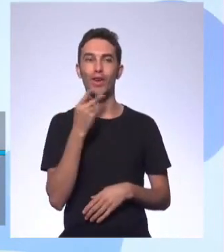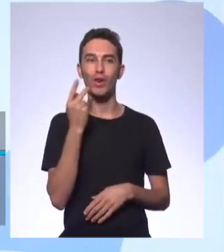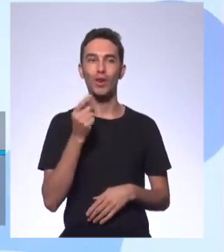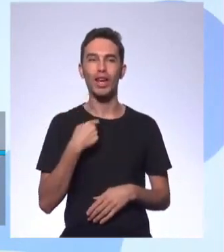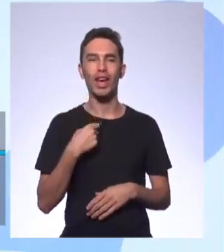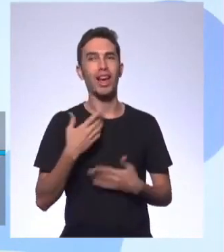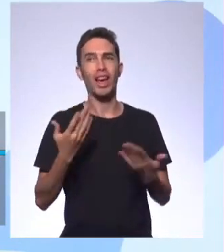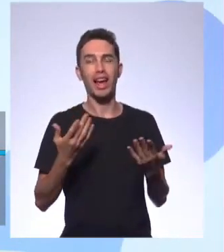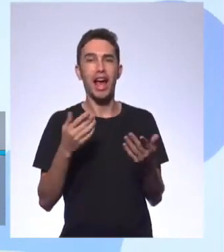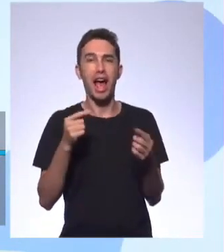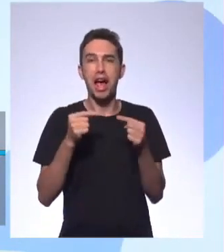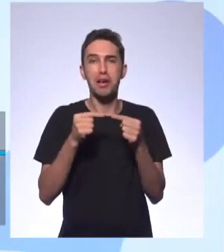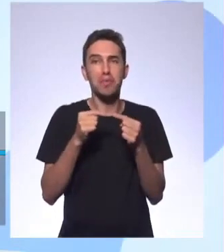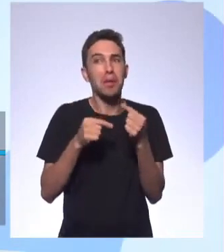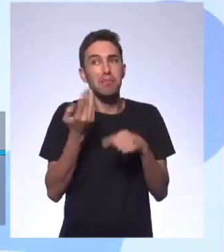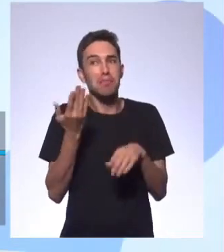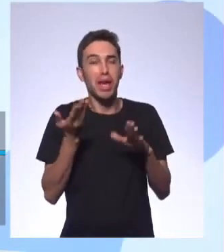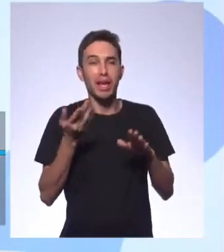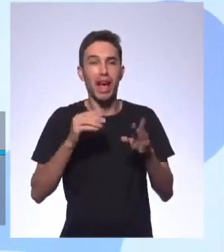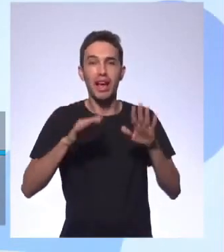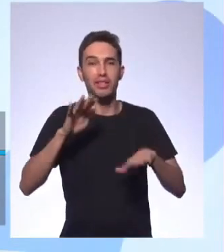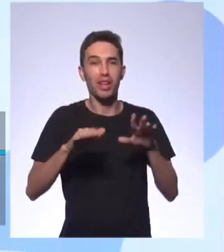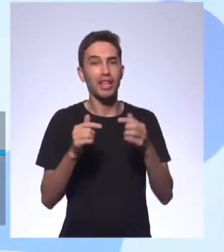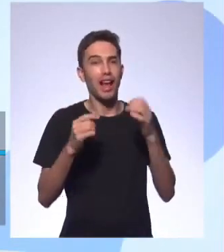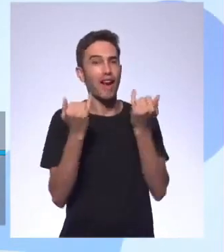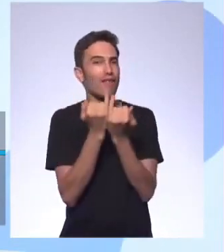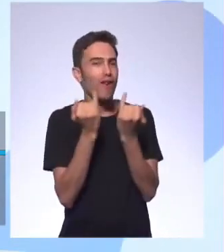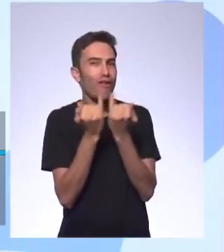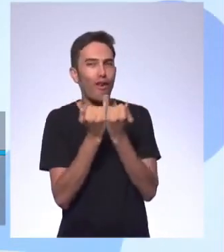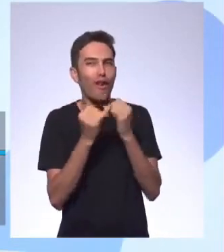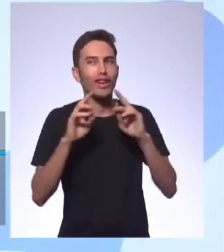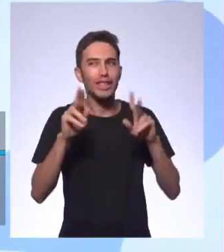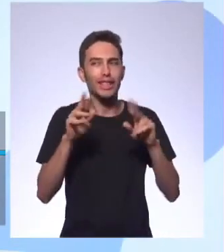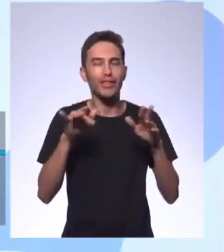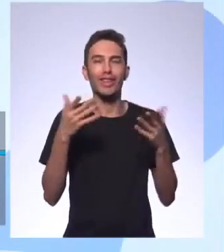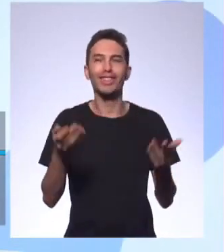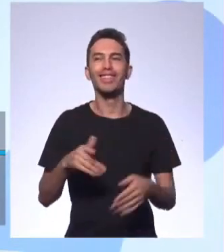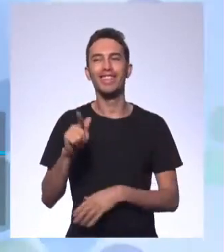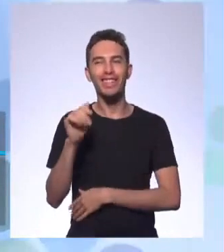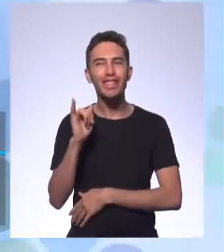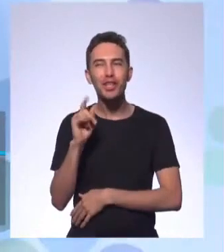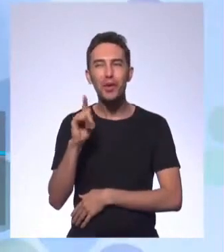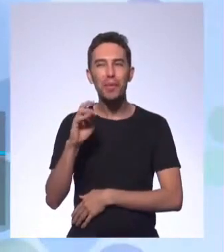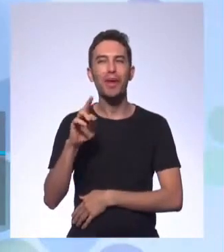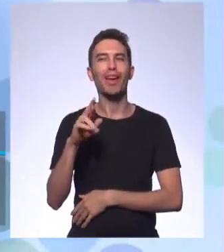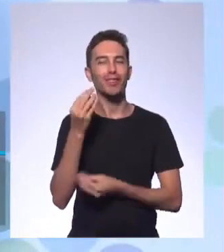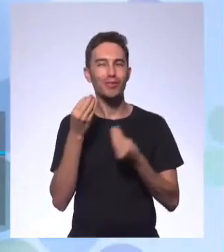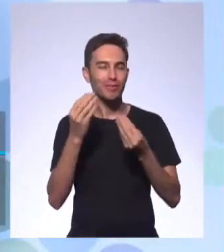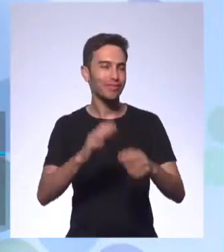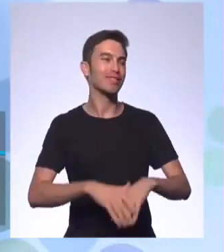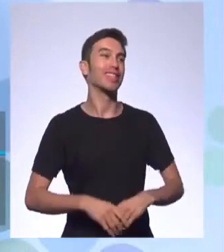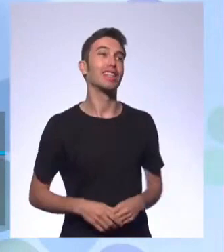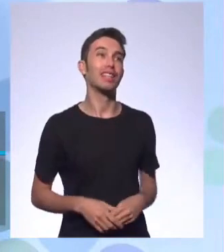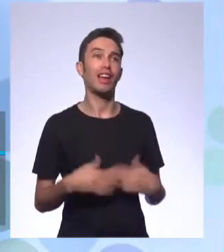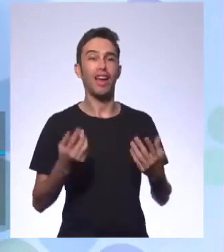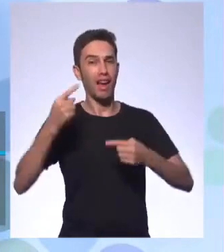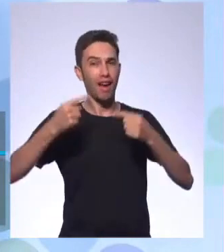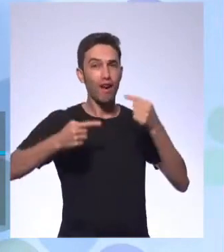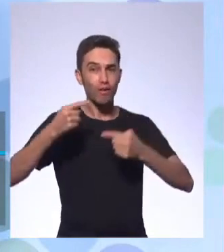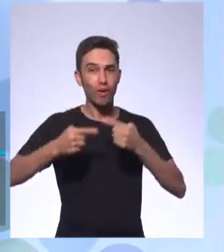que depende da fofoca. Qual depende é o babado? Da fofoca. Esse Gilberto é terrível, grande né, abraço. gente? Não, porque a fofoca é o